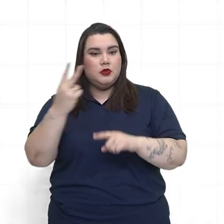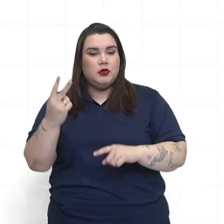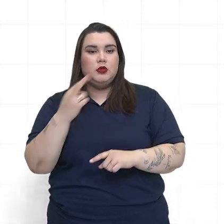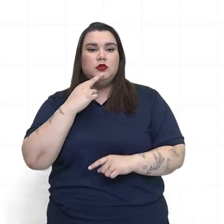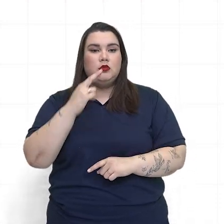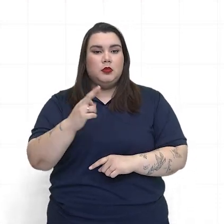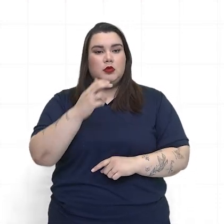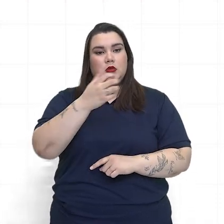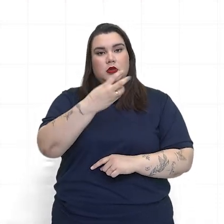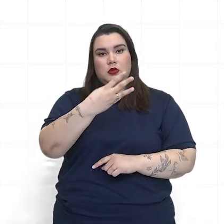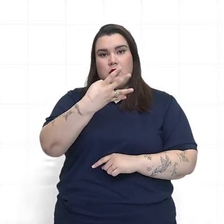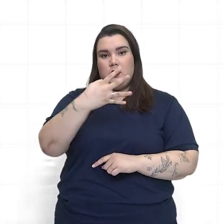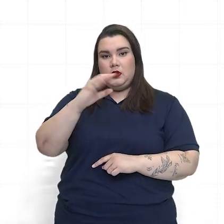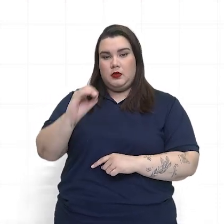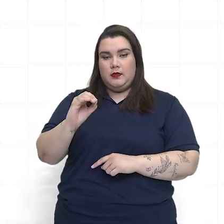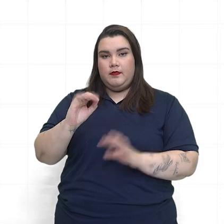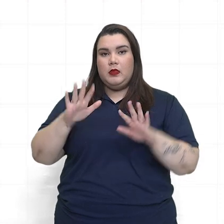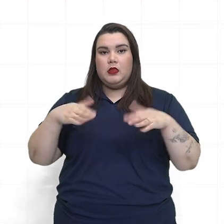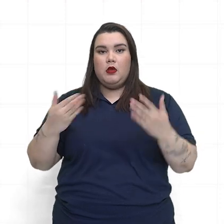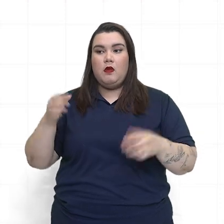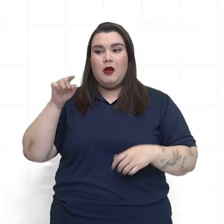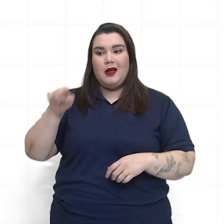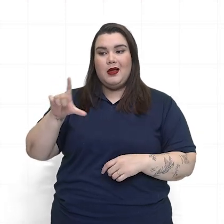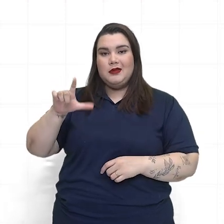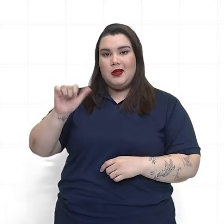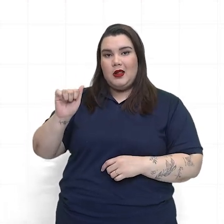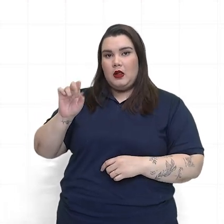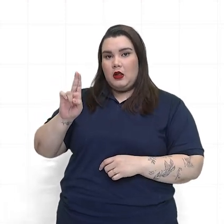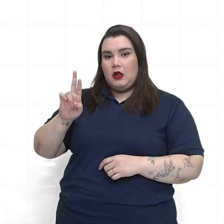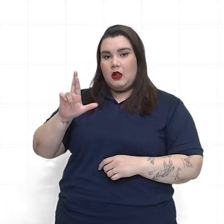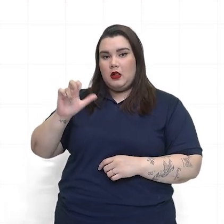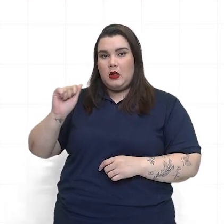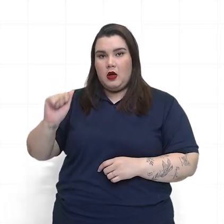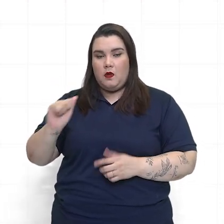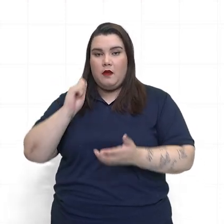primeira irmã, né, ela entra com